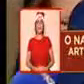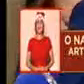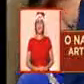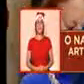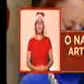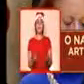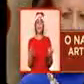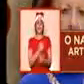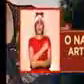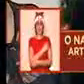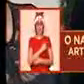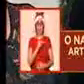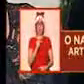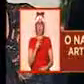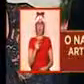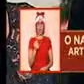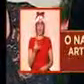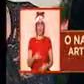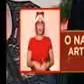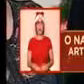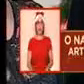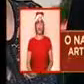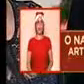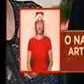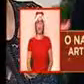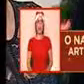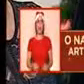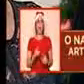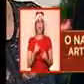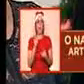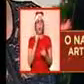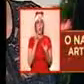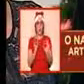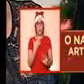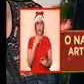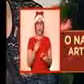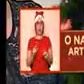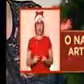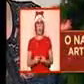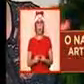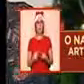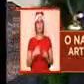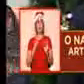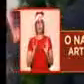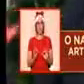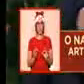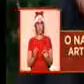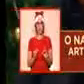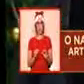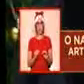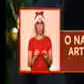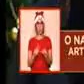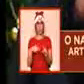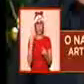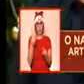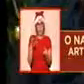Exatamente, beijinhos vai para ser, Axel. Vai ser na casa do Axel e depois, propriamente no dia de Natal, já